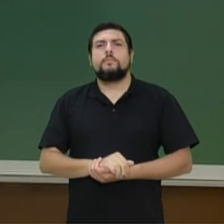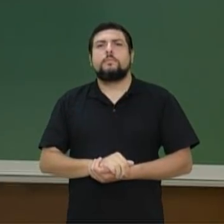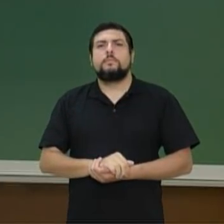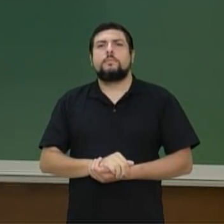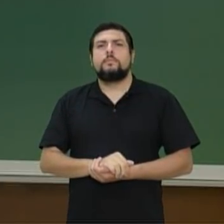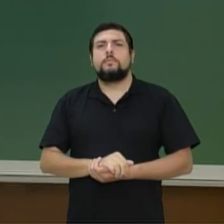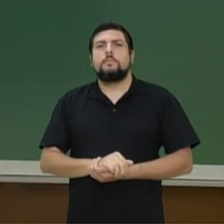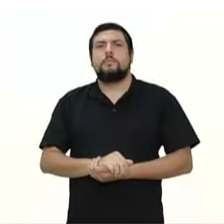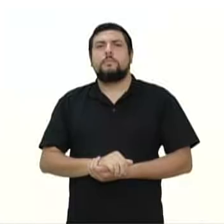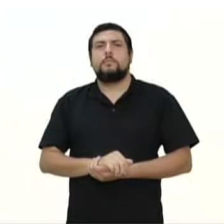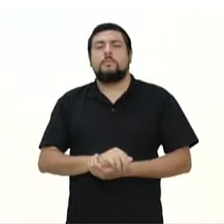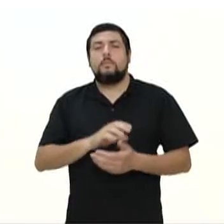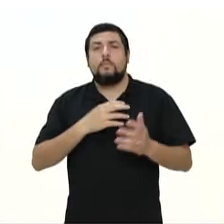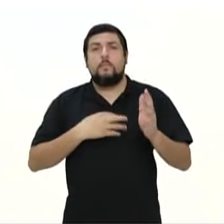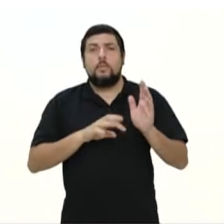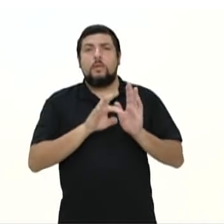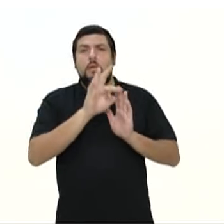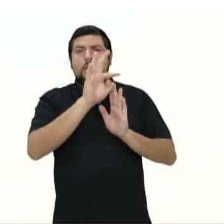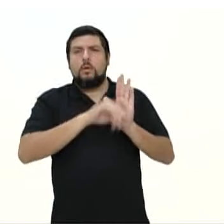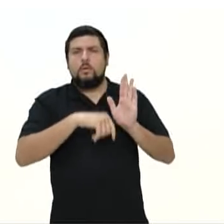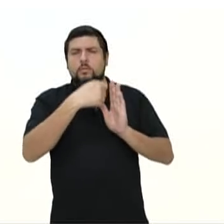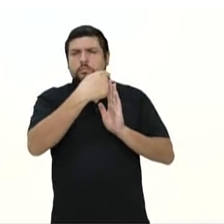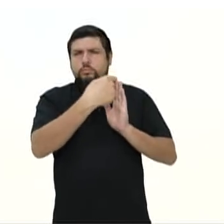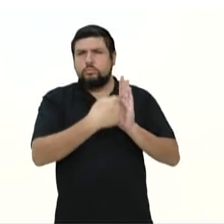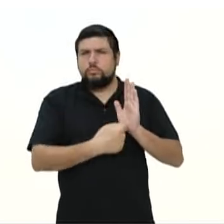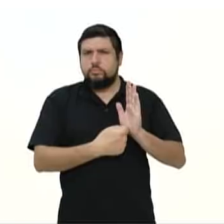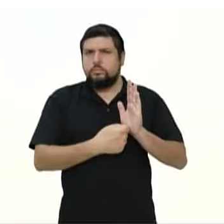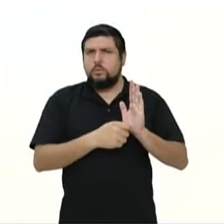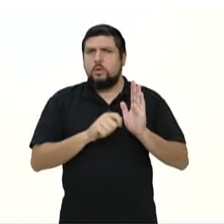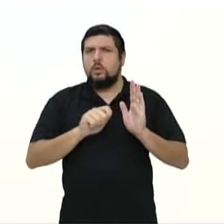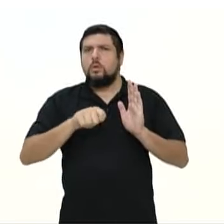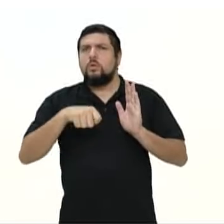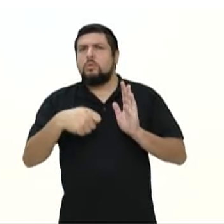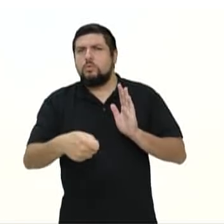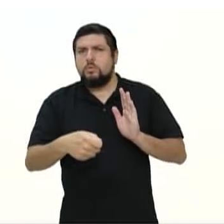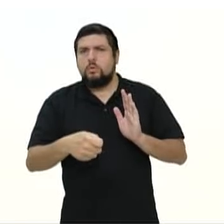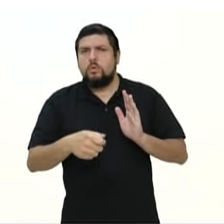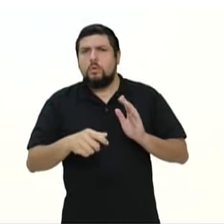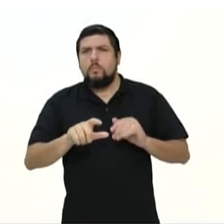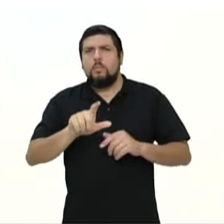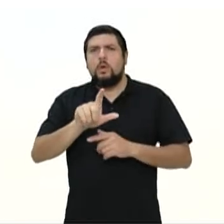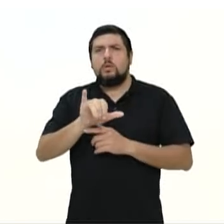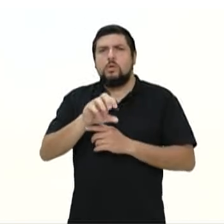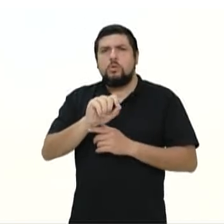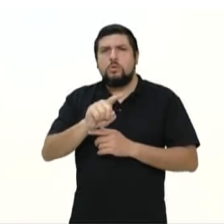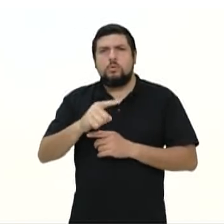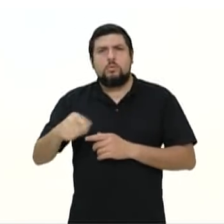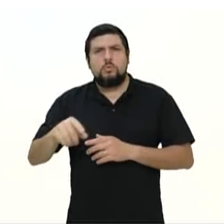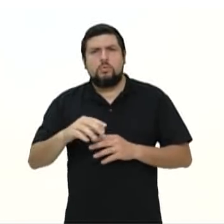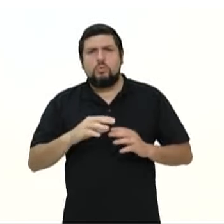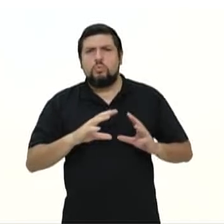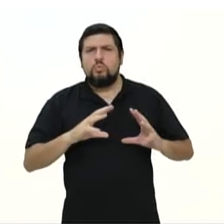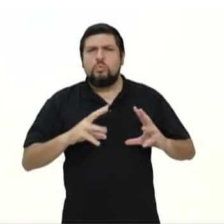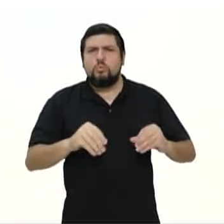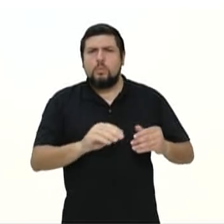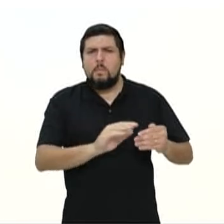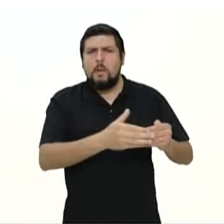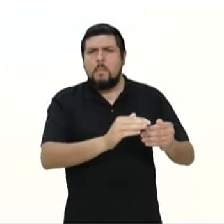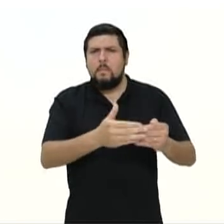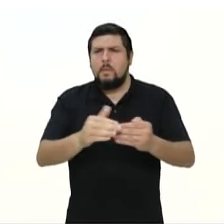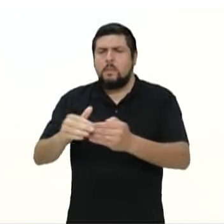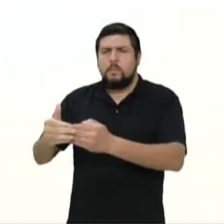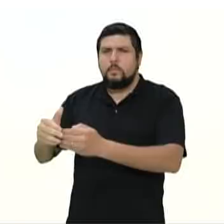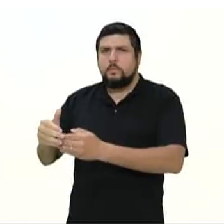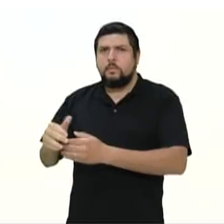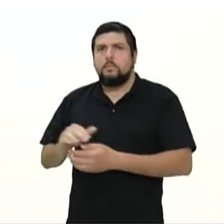que diz o trecho sobre a extinção de todos os lixões até 2014.